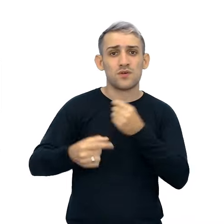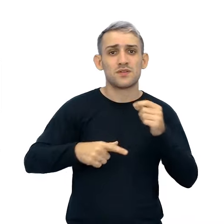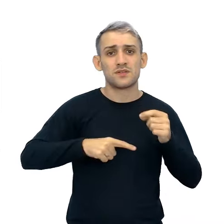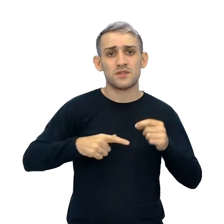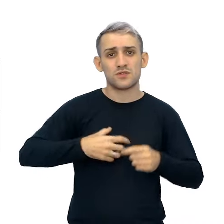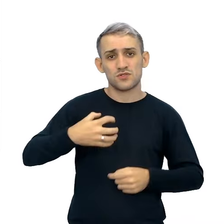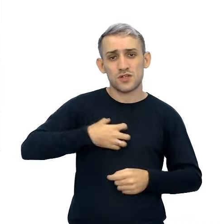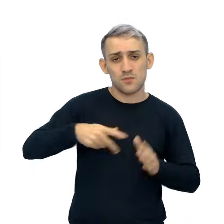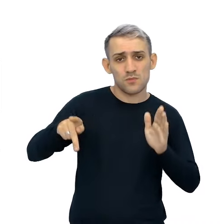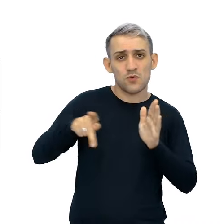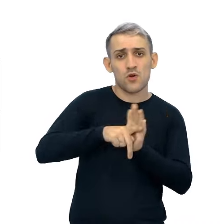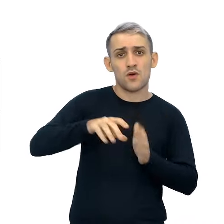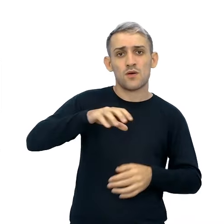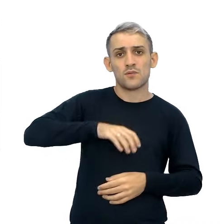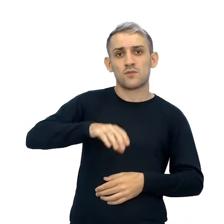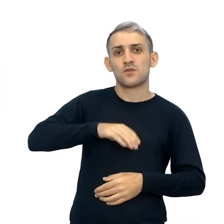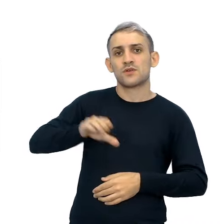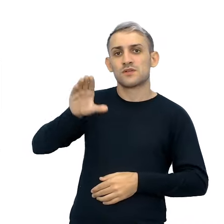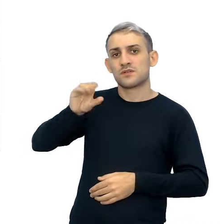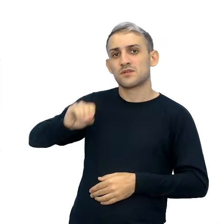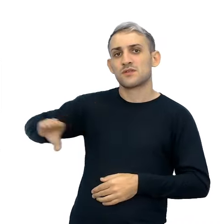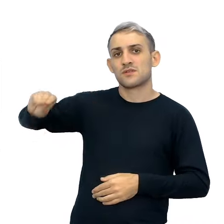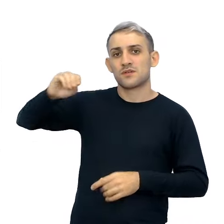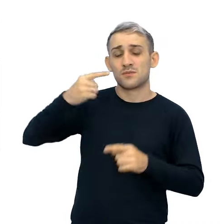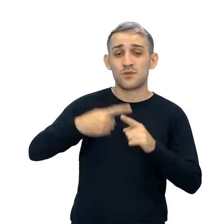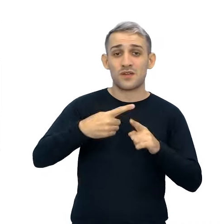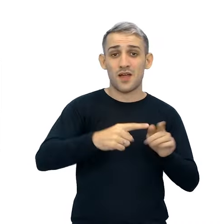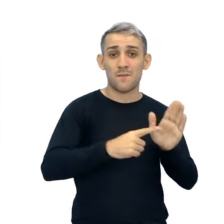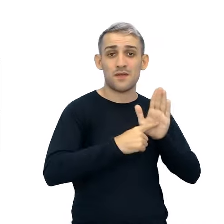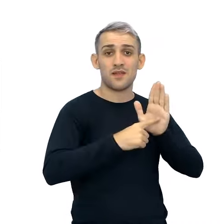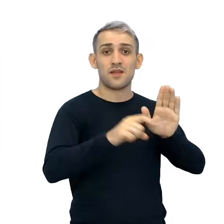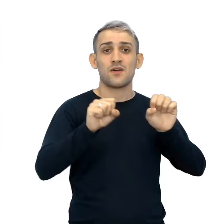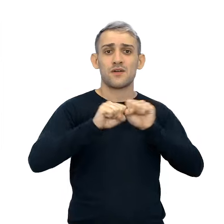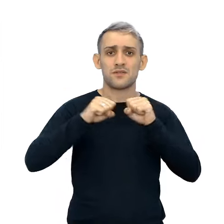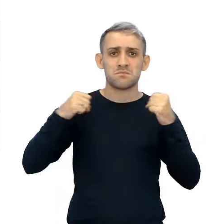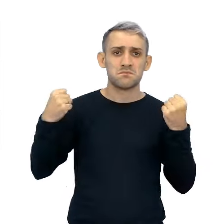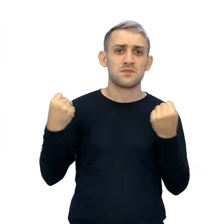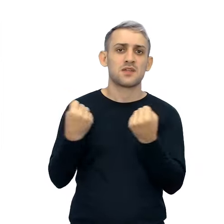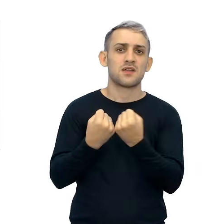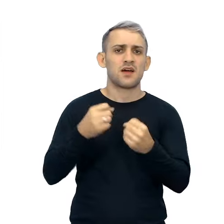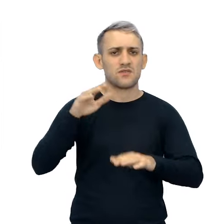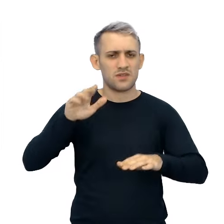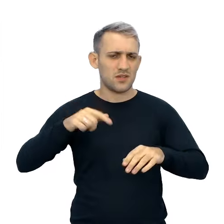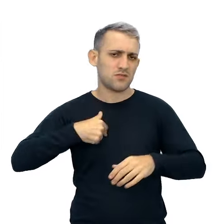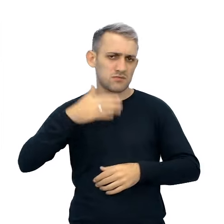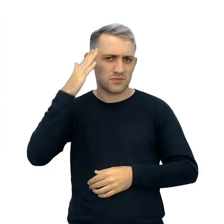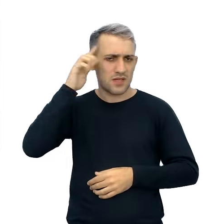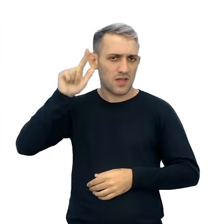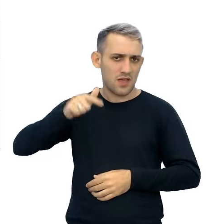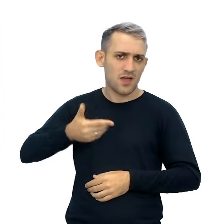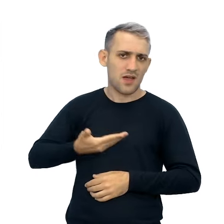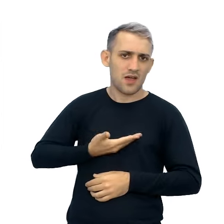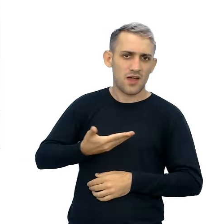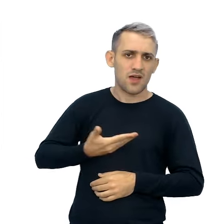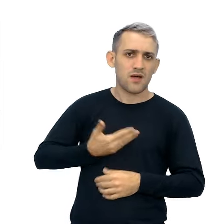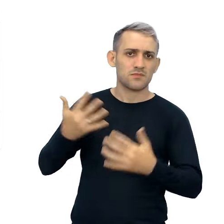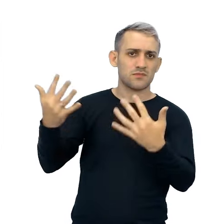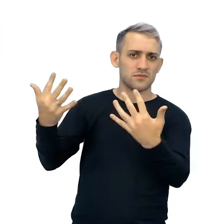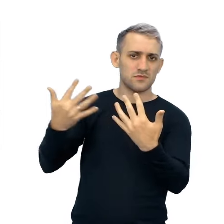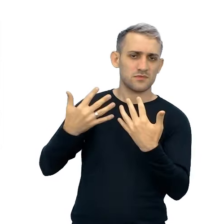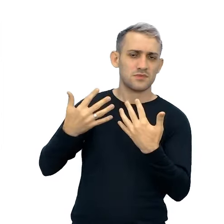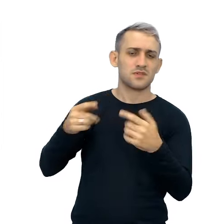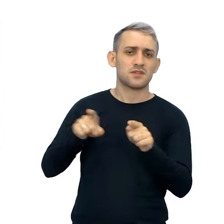na fala. Eles estão apresentando um seminário, mesmo que seja para os colegas, mesmo que seja para